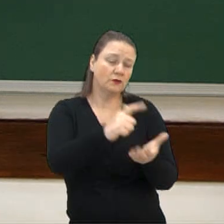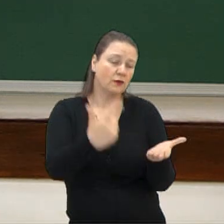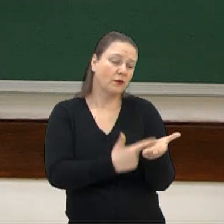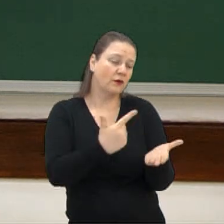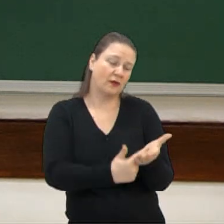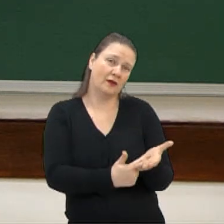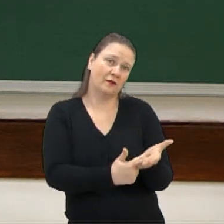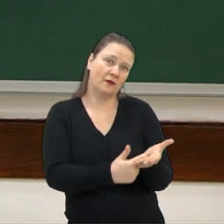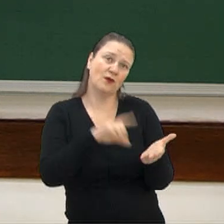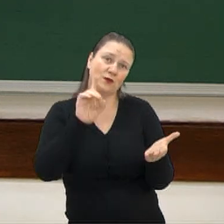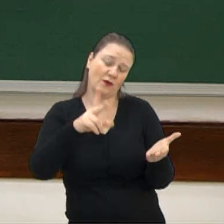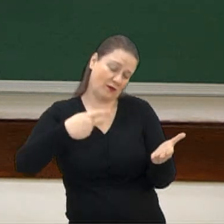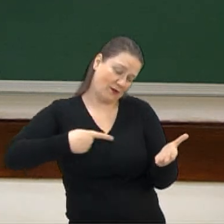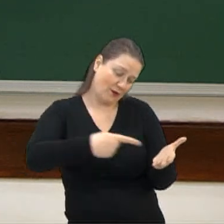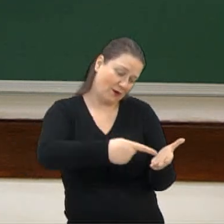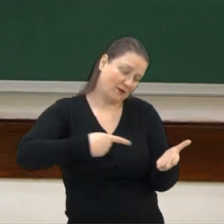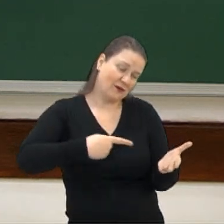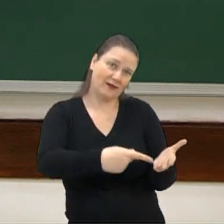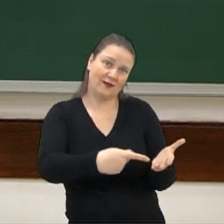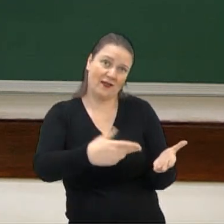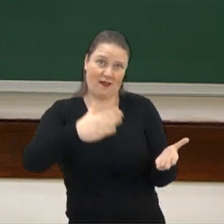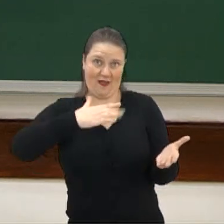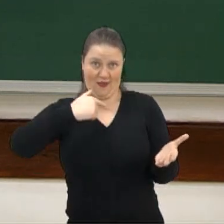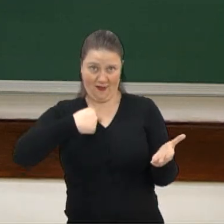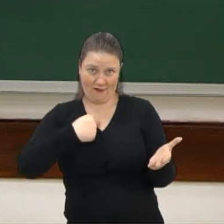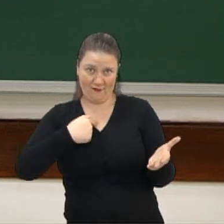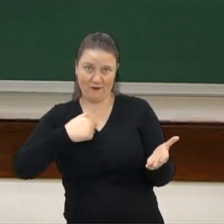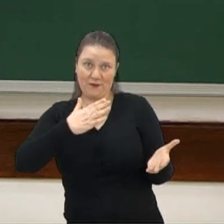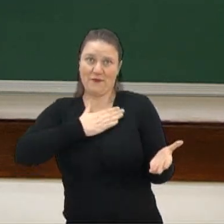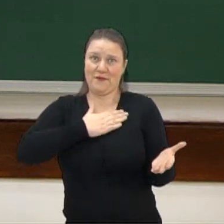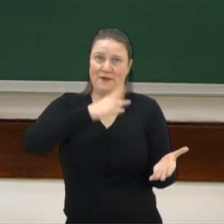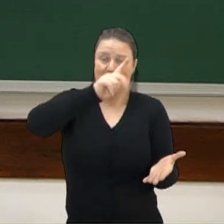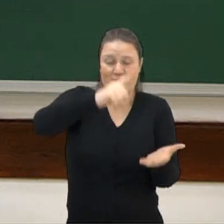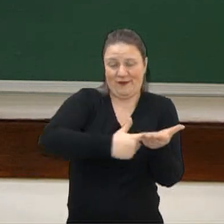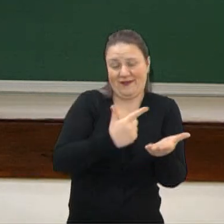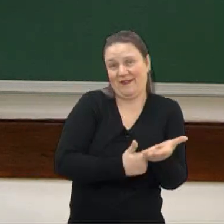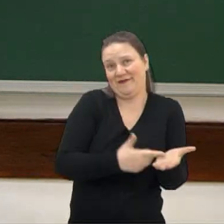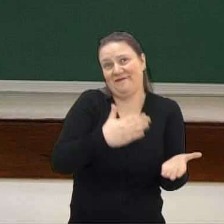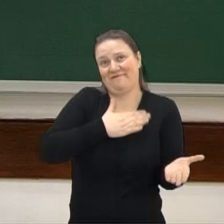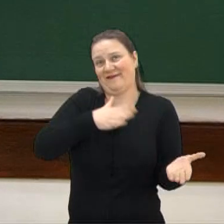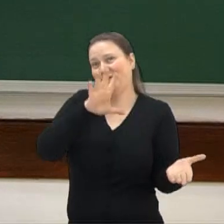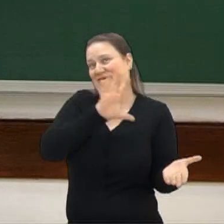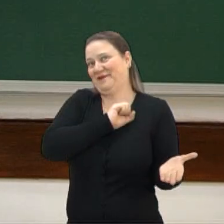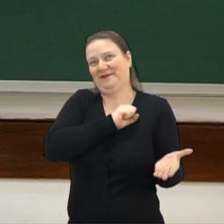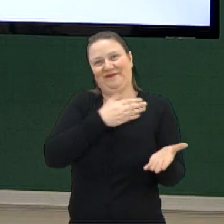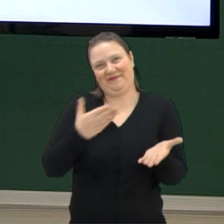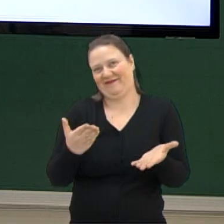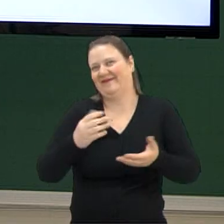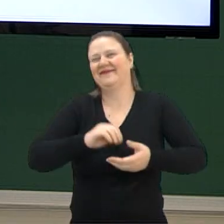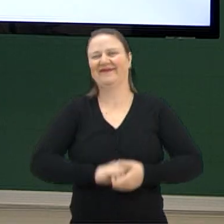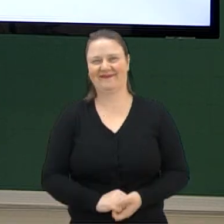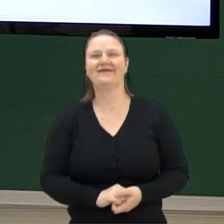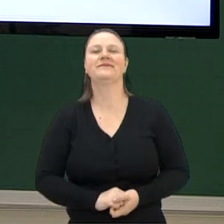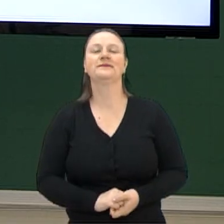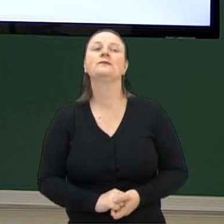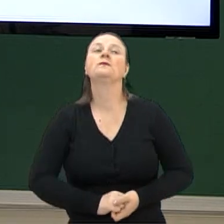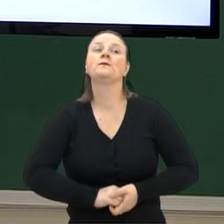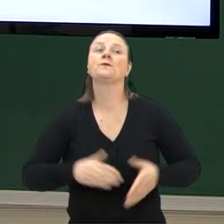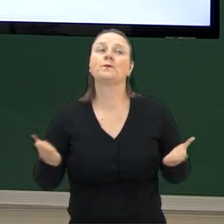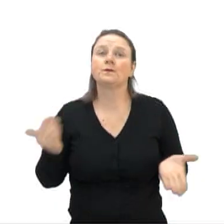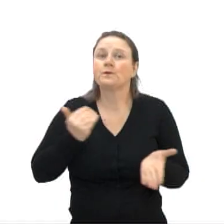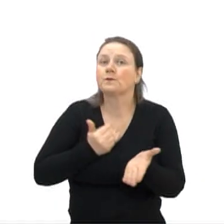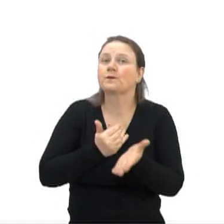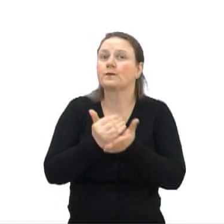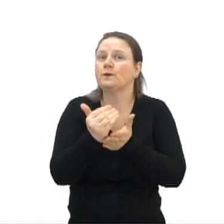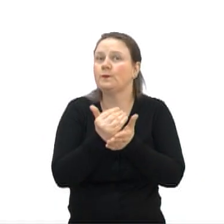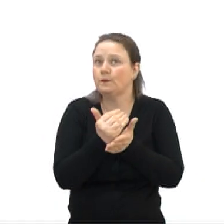Enfim, só nós dois. Só nós dois quem? Eu e o meu livro, meu amor. E para a gente começar